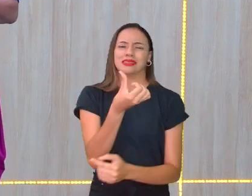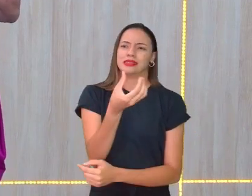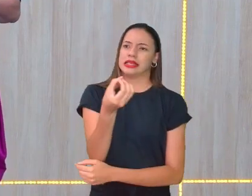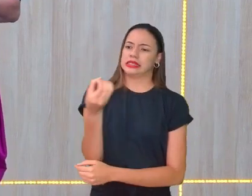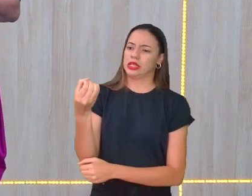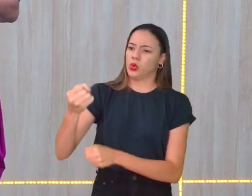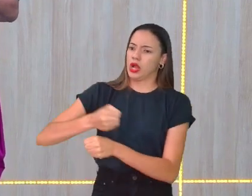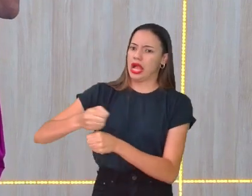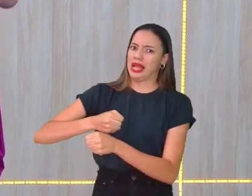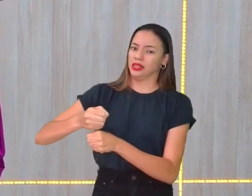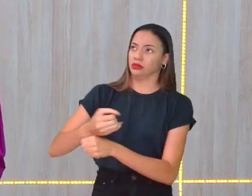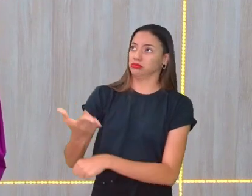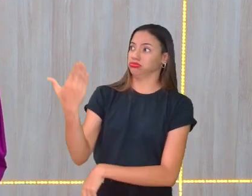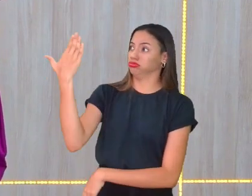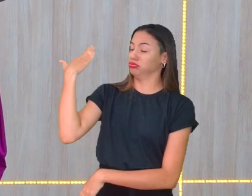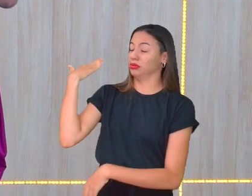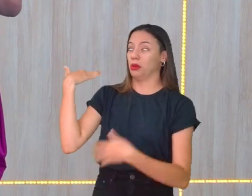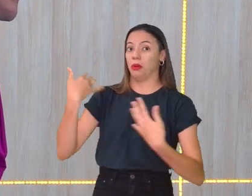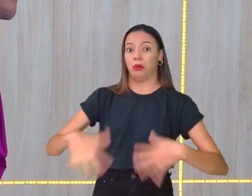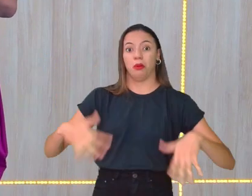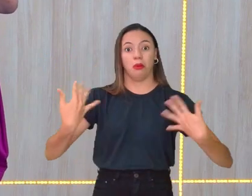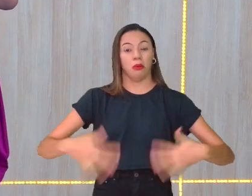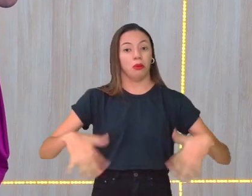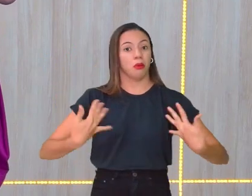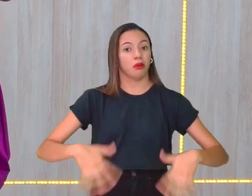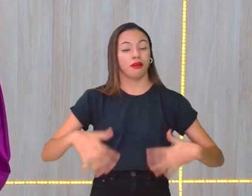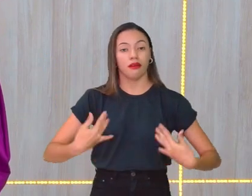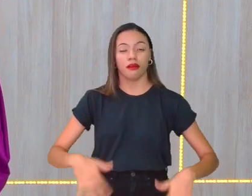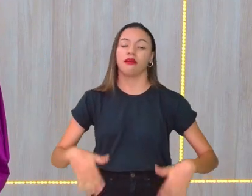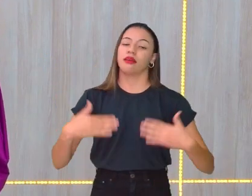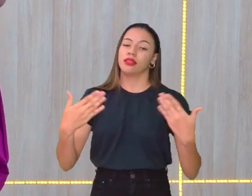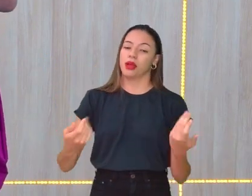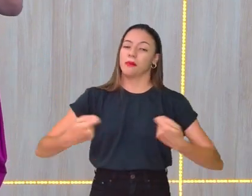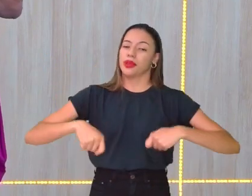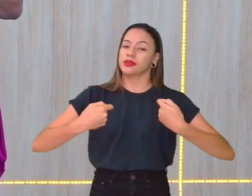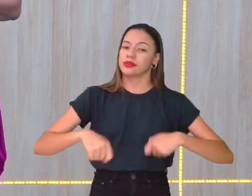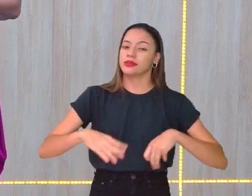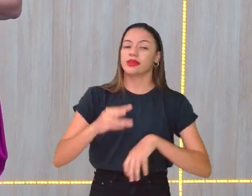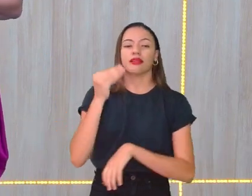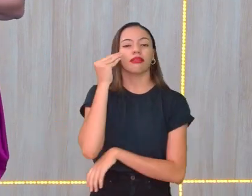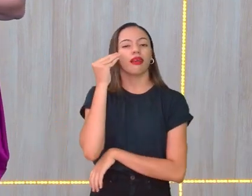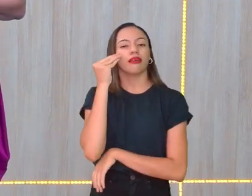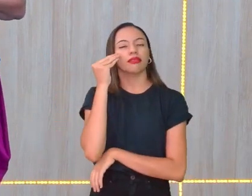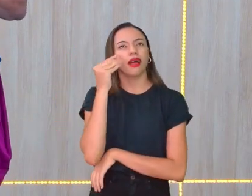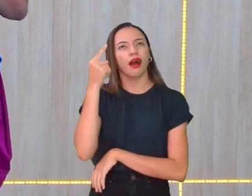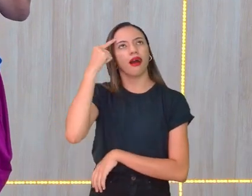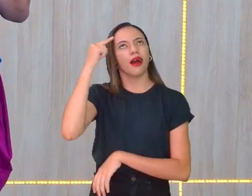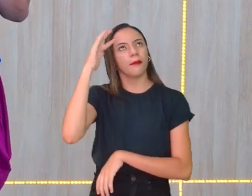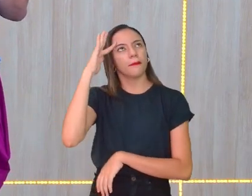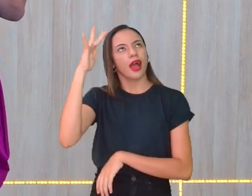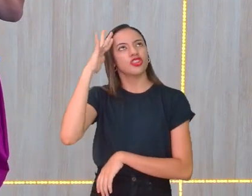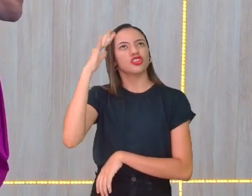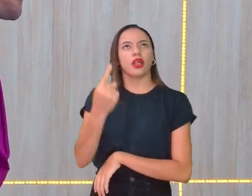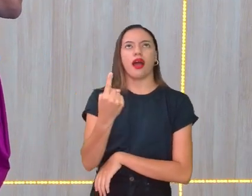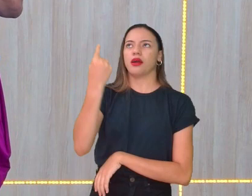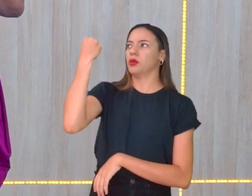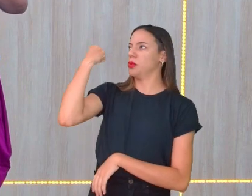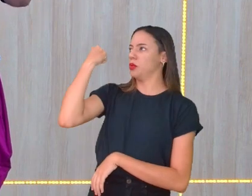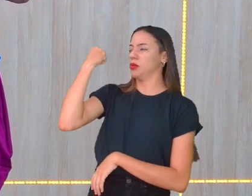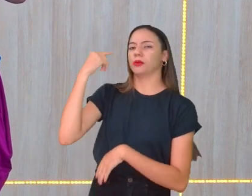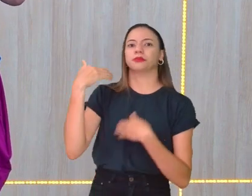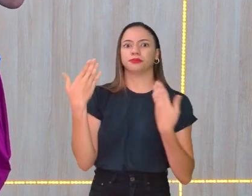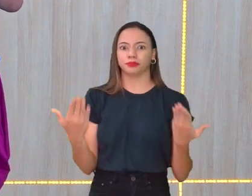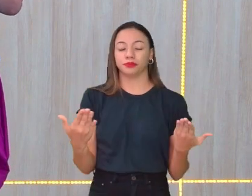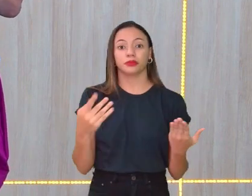anos. É muito ano, né? É muito tempo. Então, a gente tem que tentar se reportar um pouco para aquele momento. Se a gente pensar que